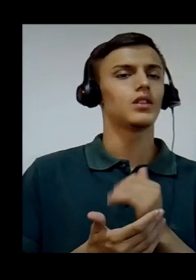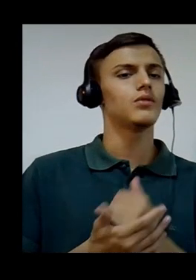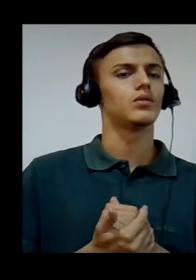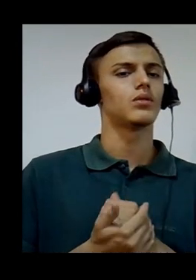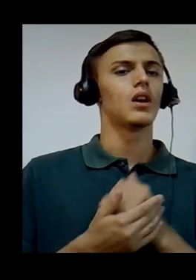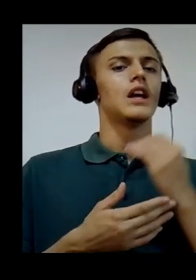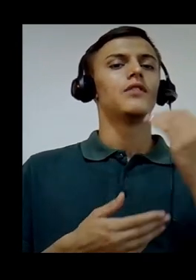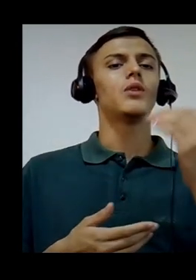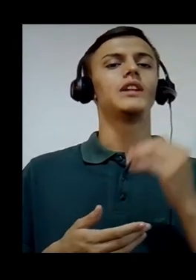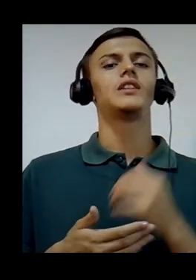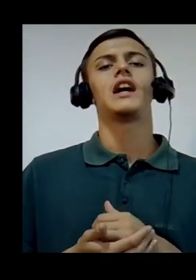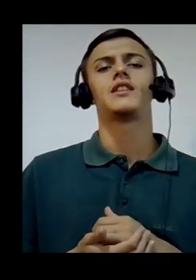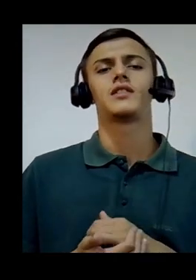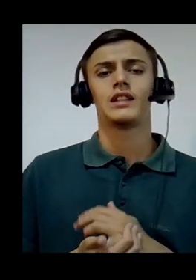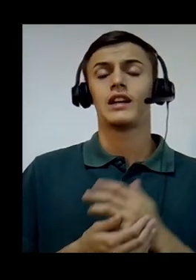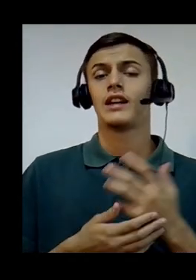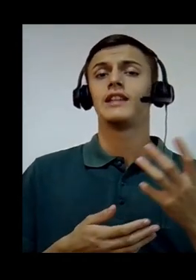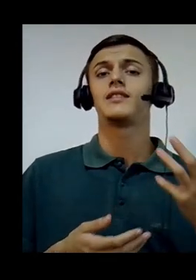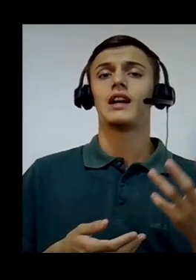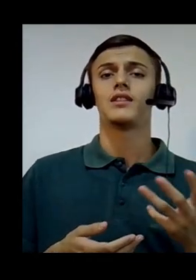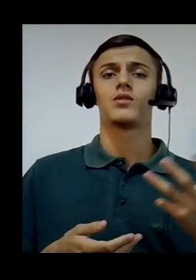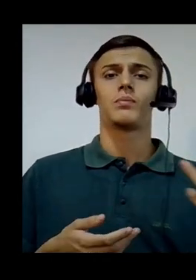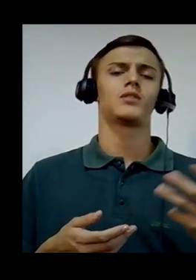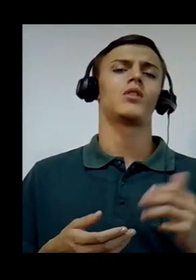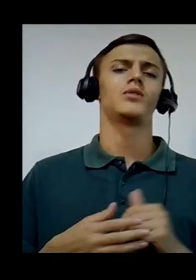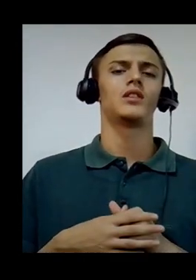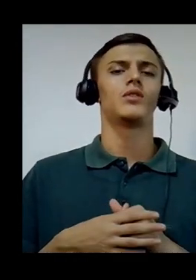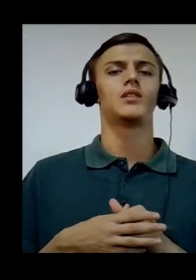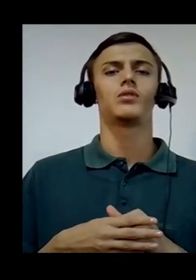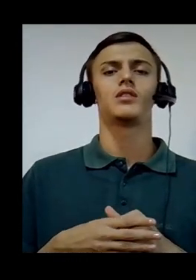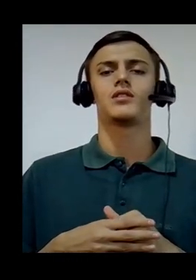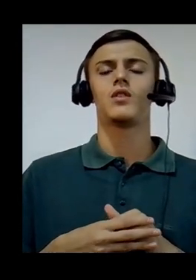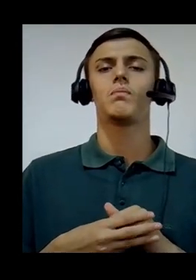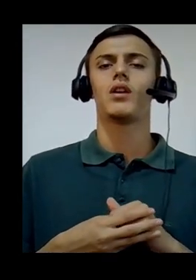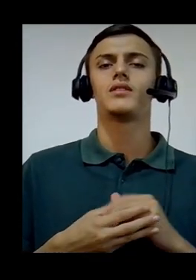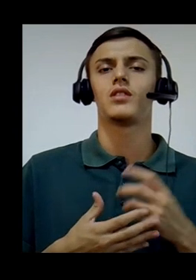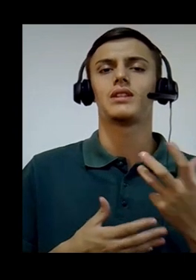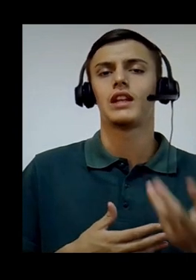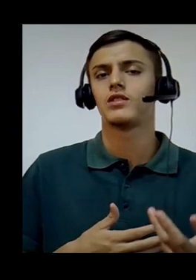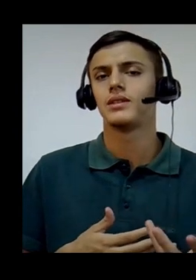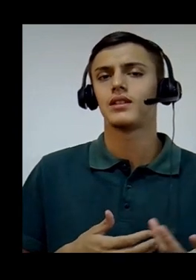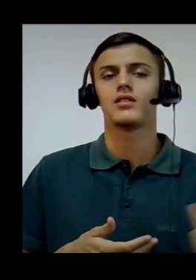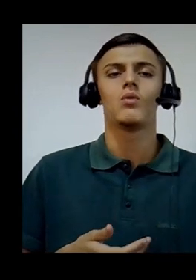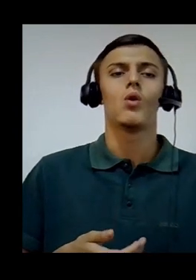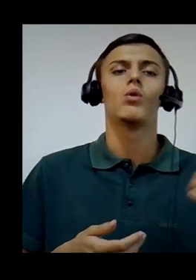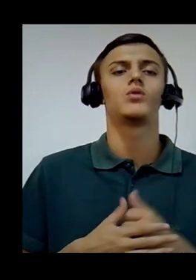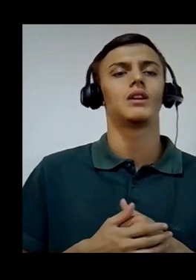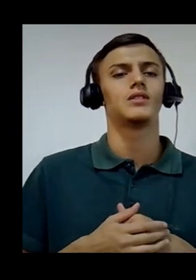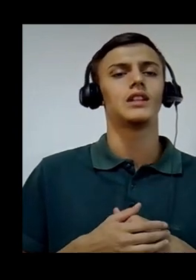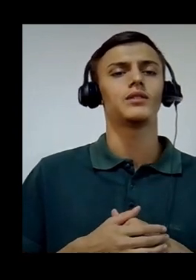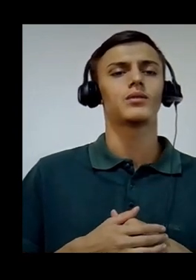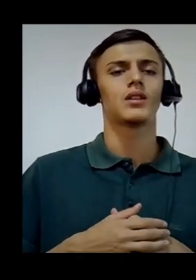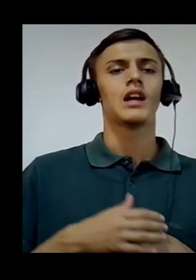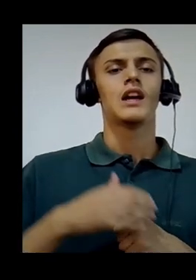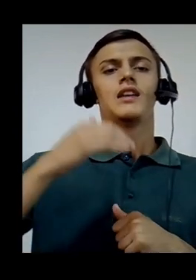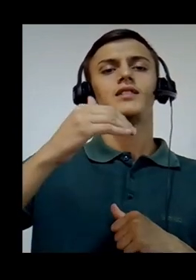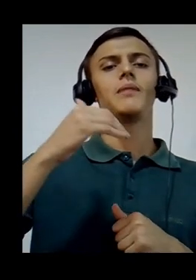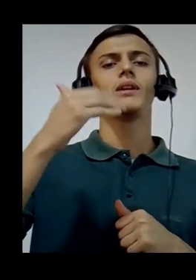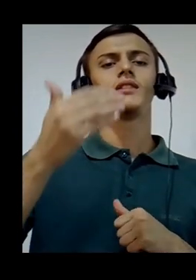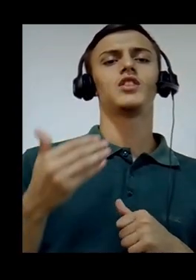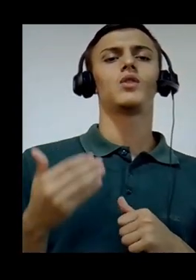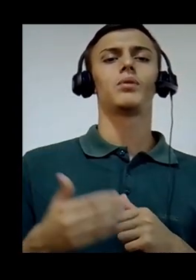realizar esse tipo de serviço. Não entre em áreas e salas para as quais você não recebeu autorização, pode ser uma sala de subestação ou de quadros